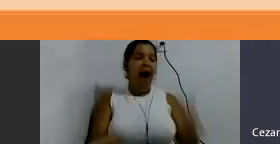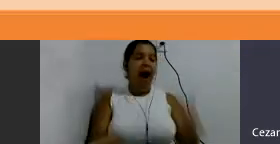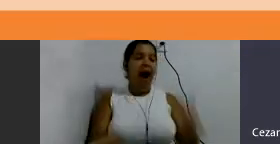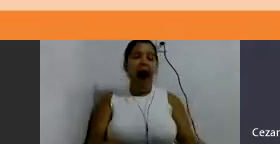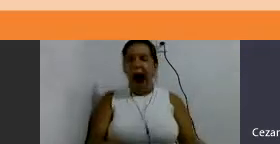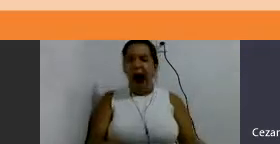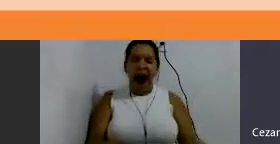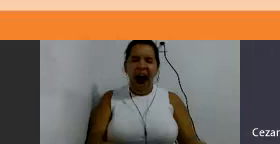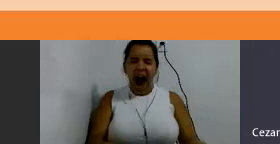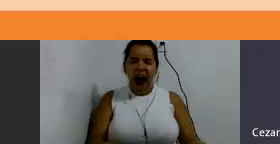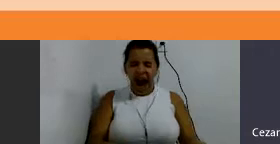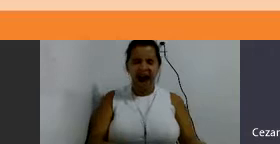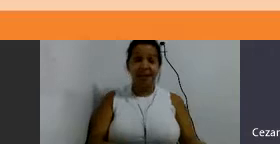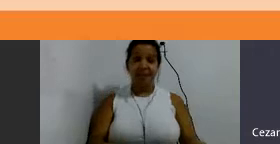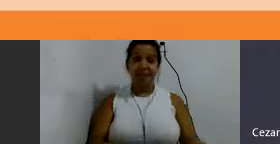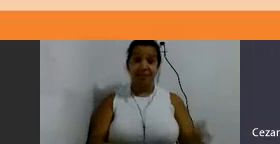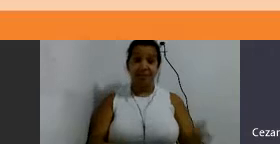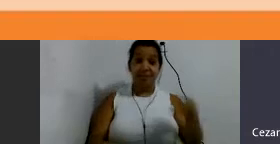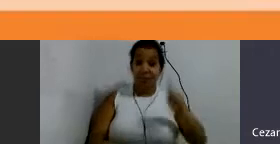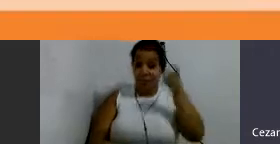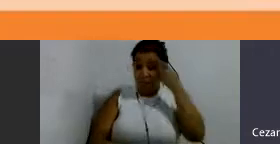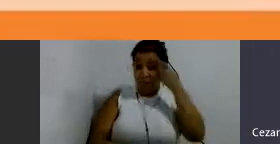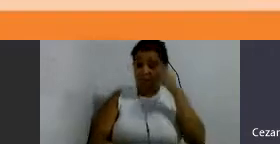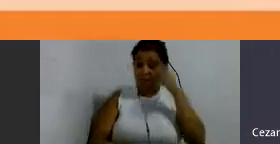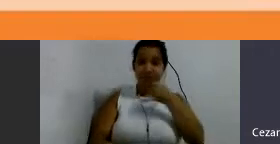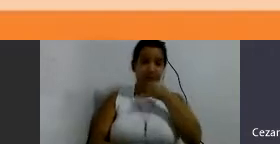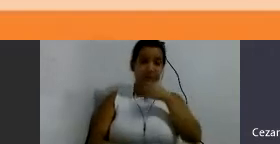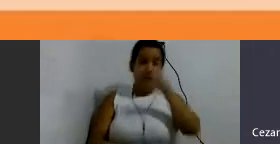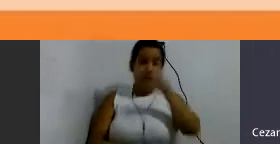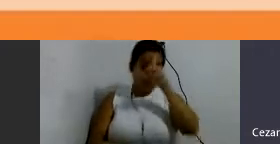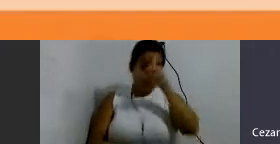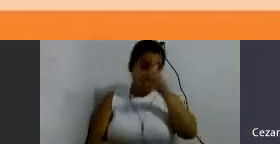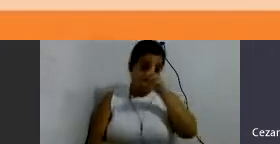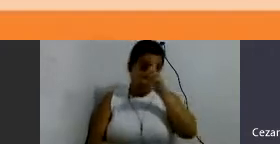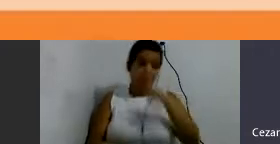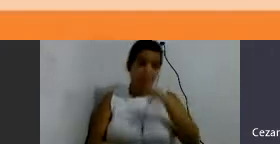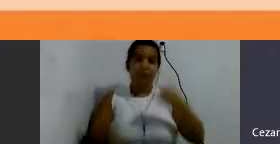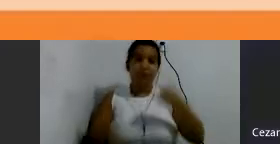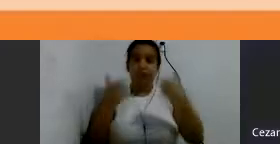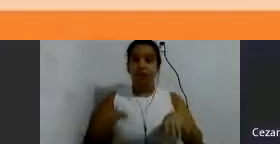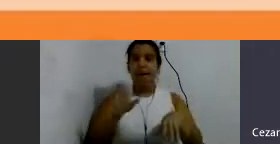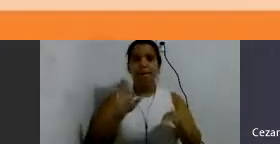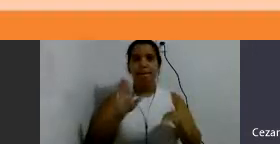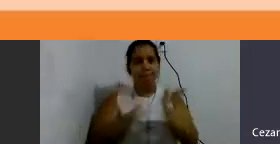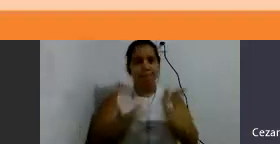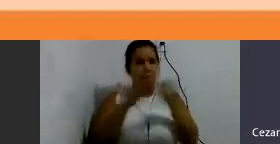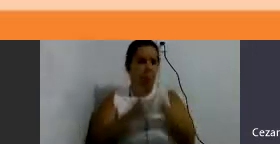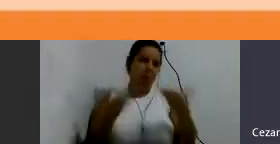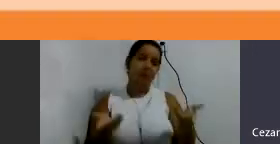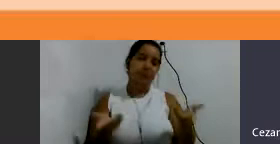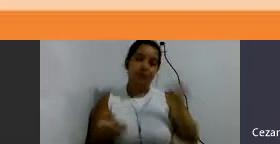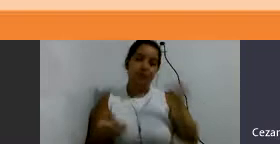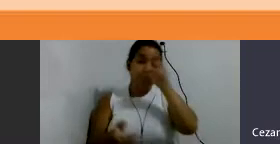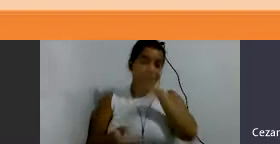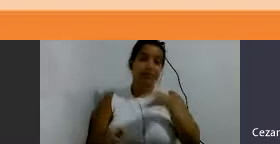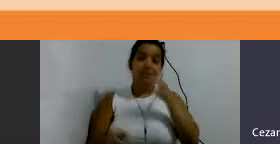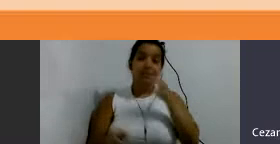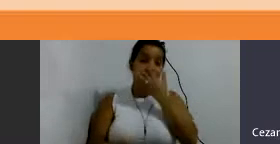gente for pensar também num hospital, numa instituição mais carente, é mais fácil a